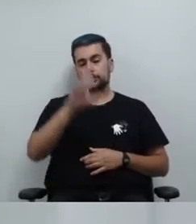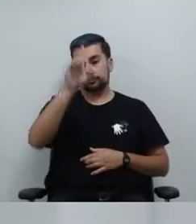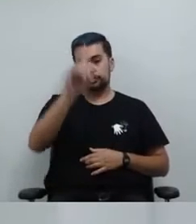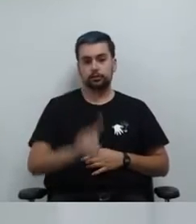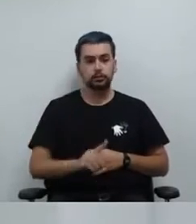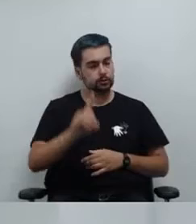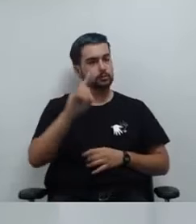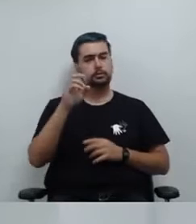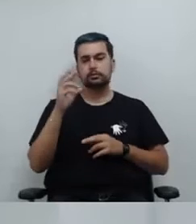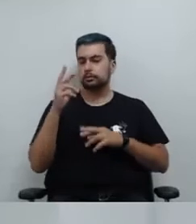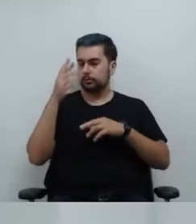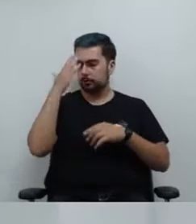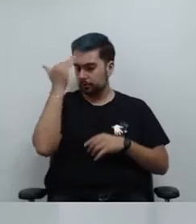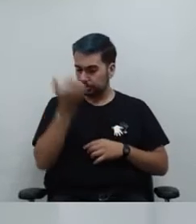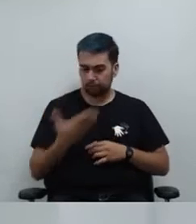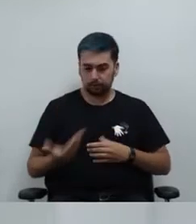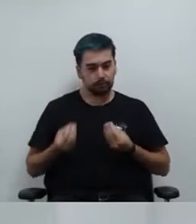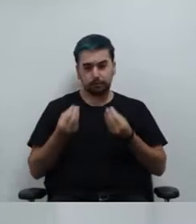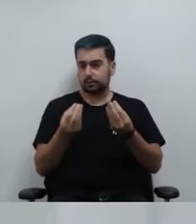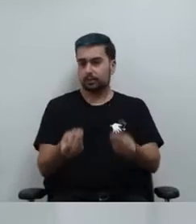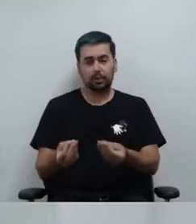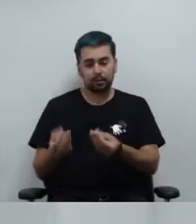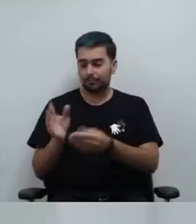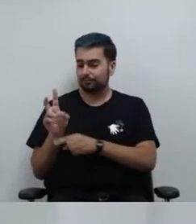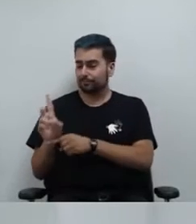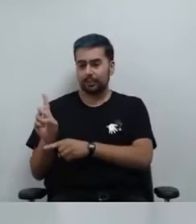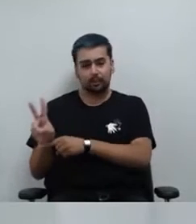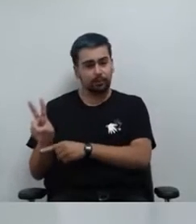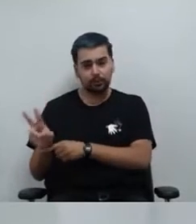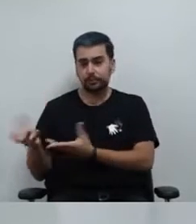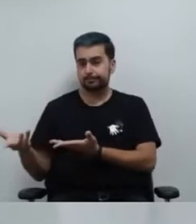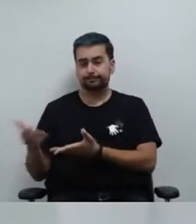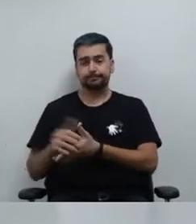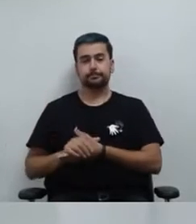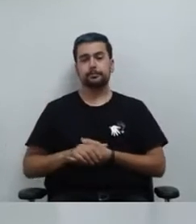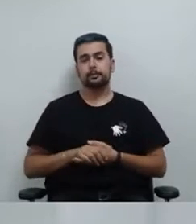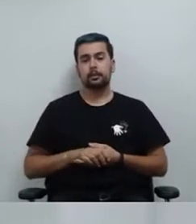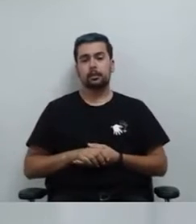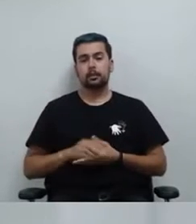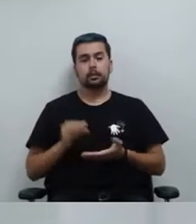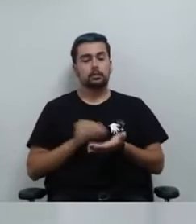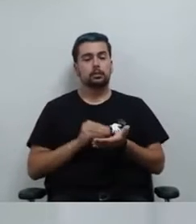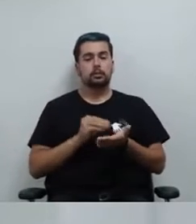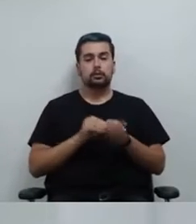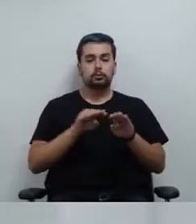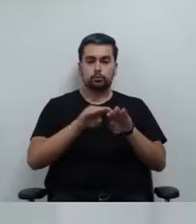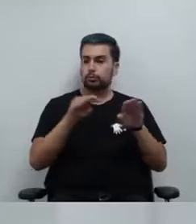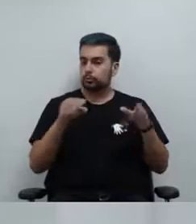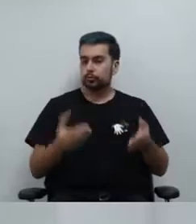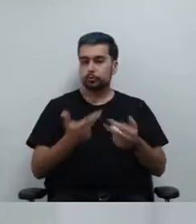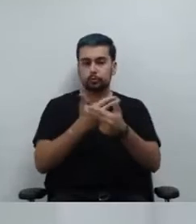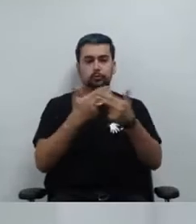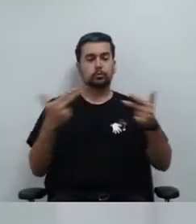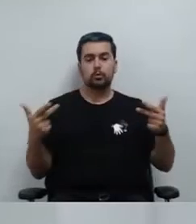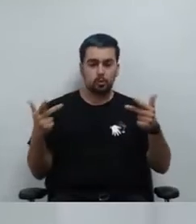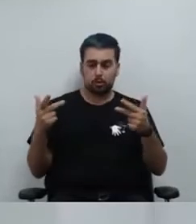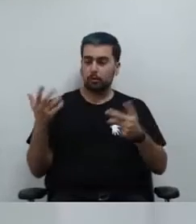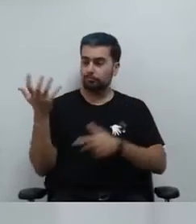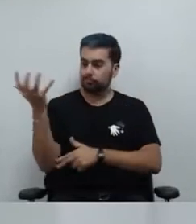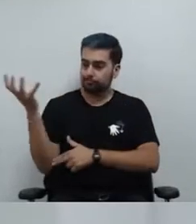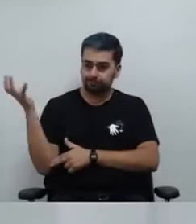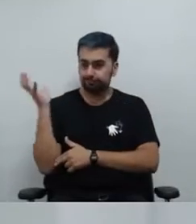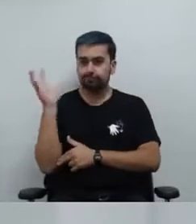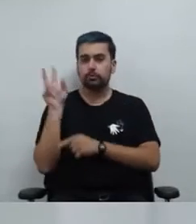a essa população. A carência de imóveis para abrigar essa população é muito